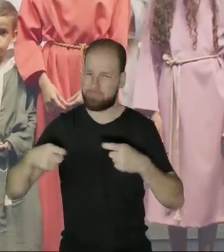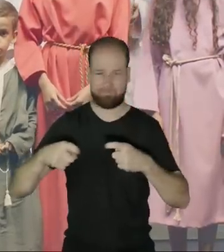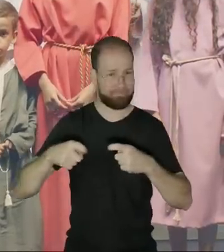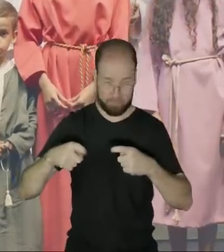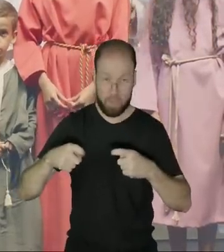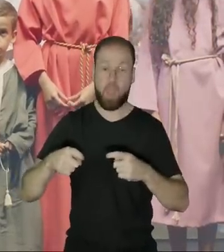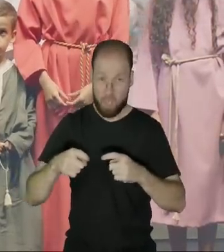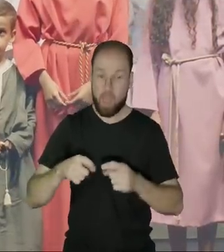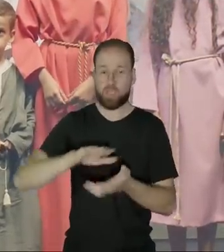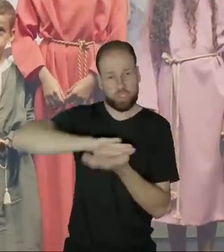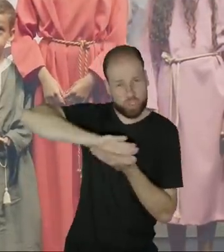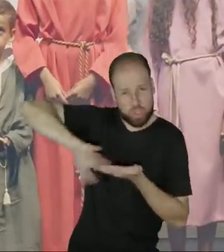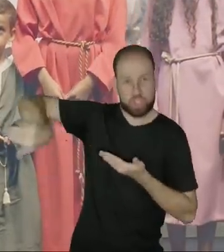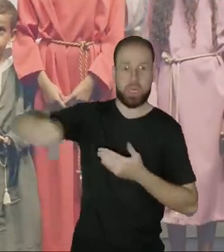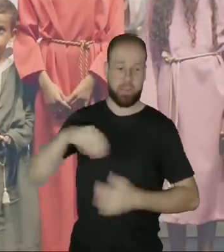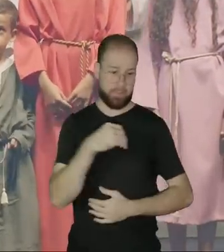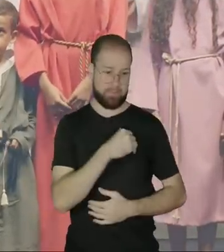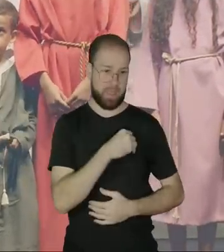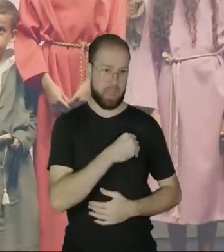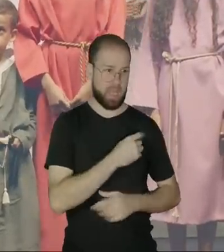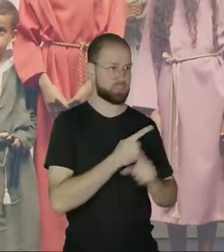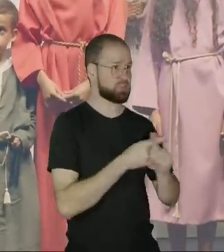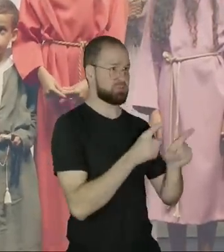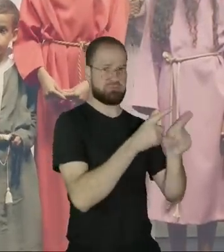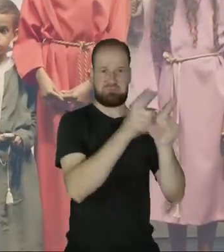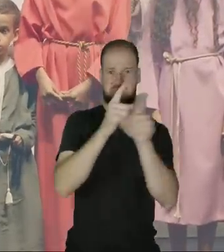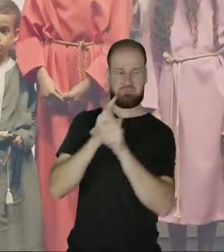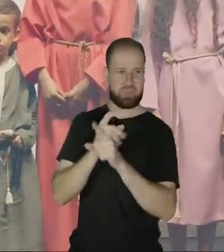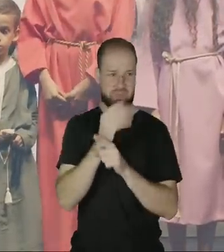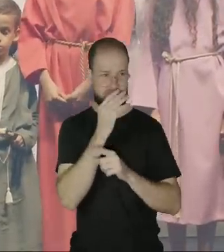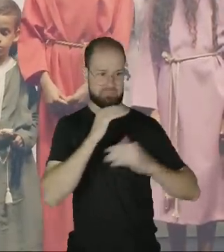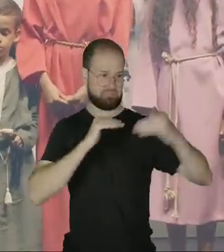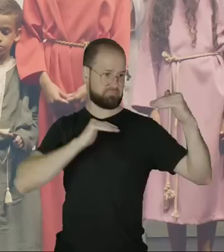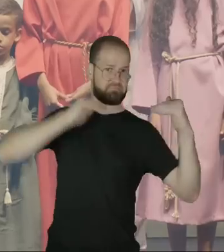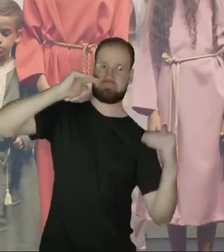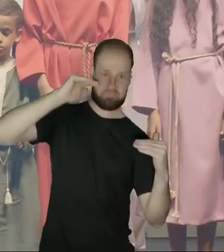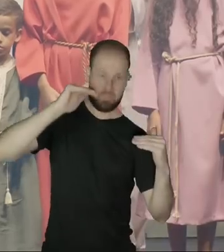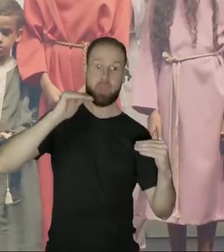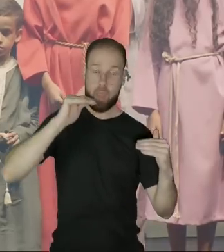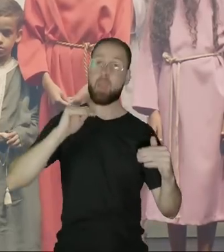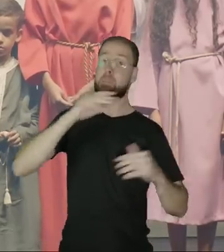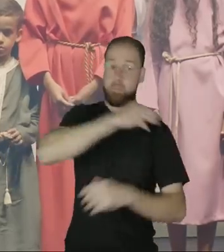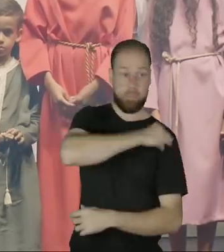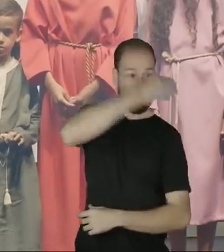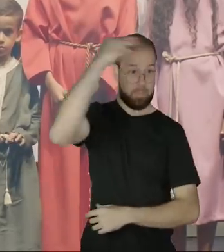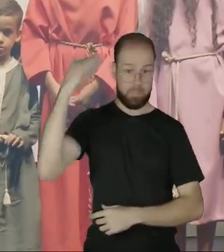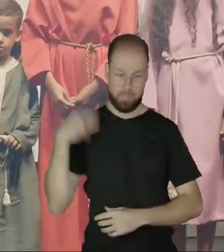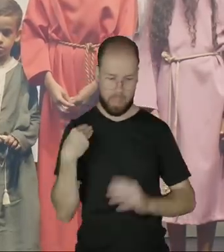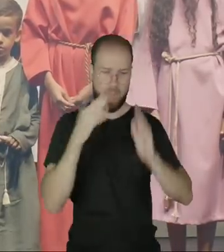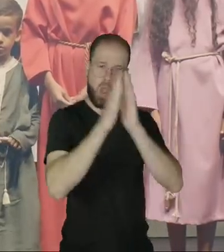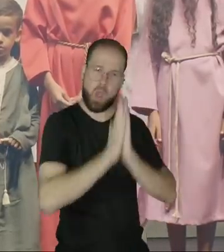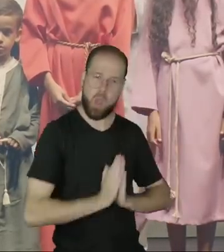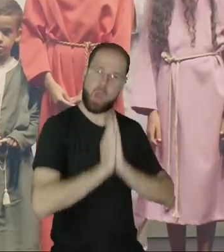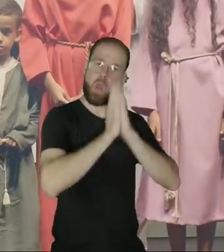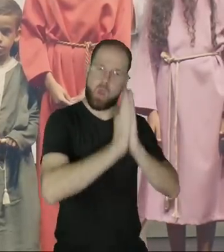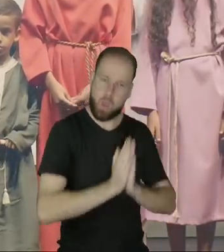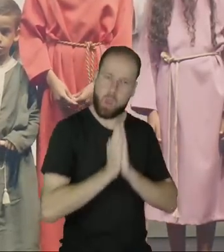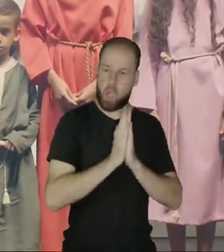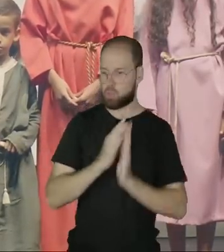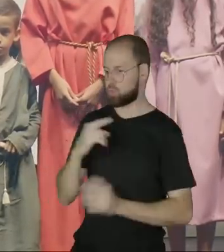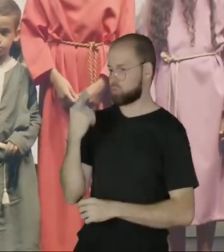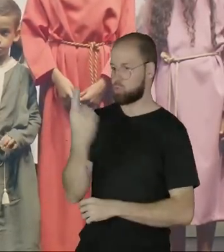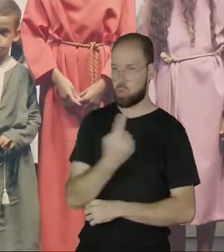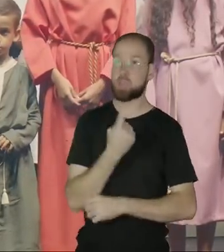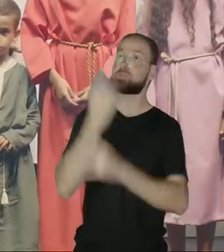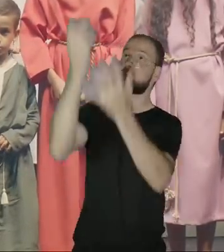pecado, da indiferença com a vida. Que Maria, nossa mãe, interceda por nós para acolhermos Jesus